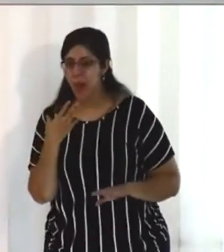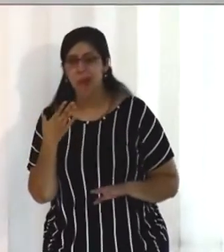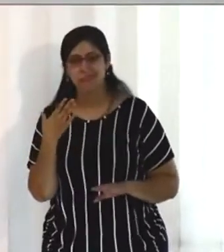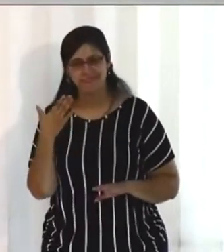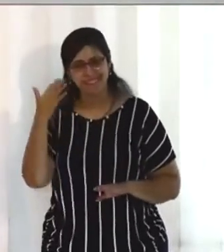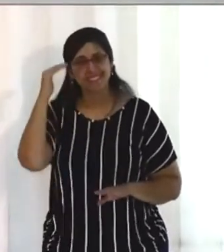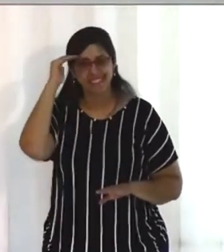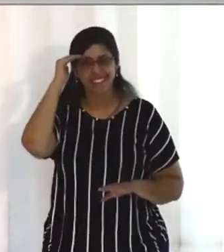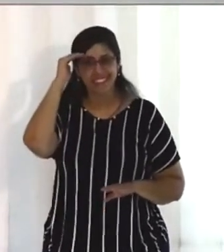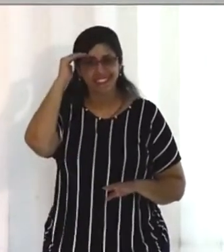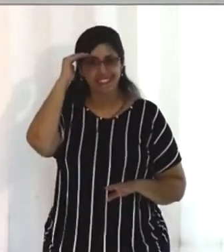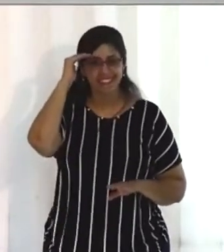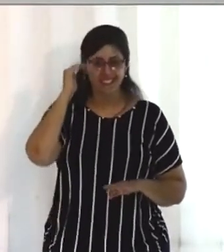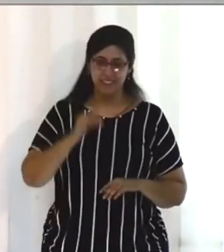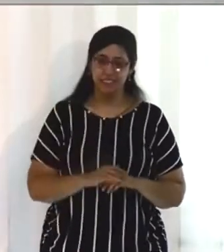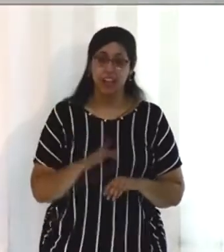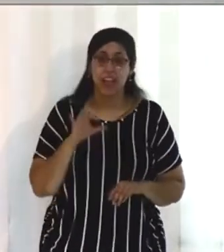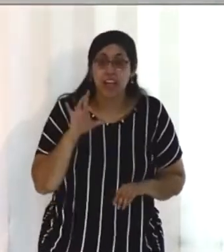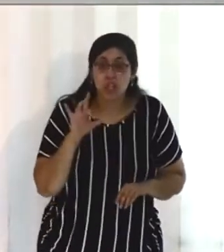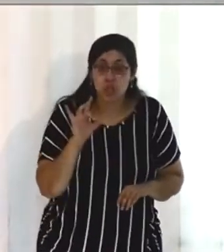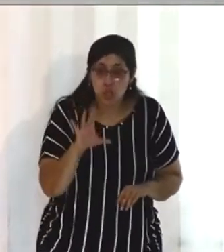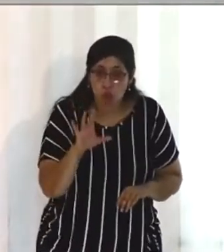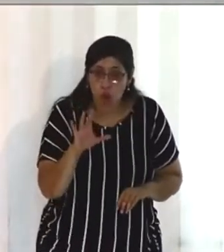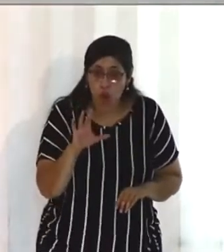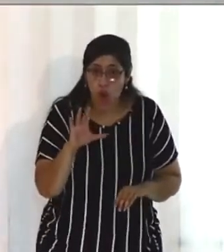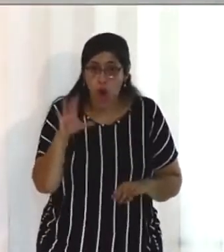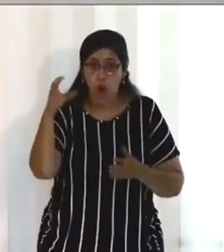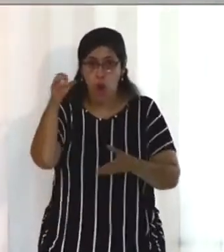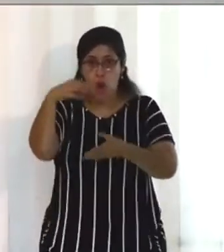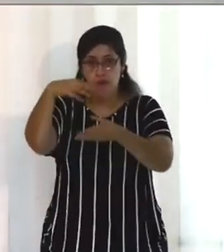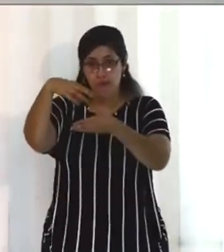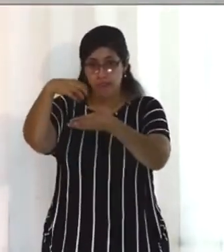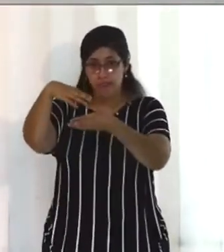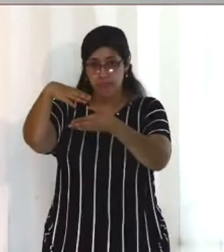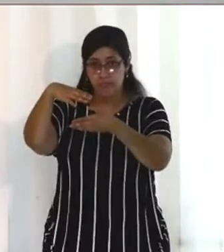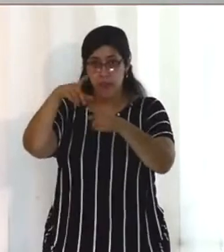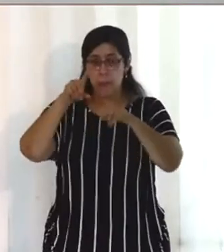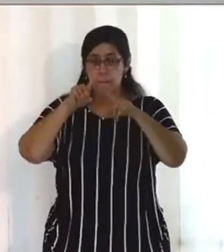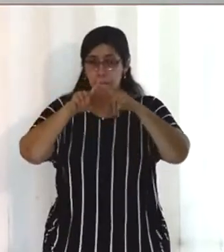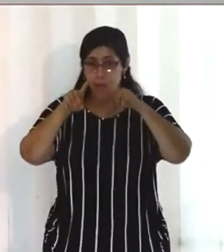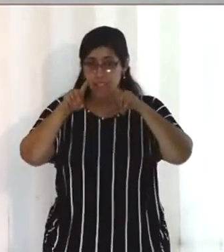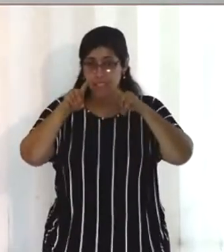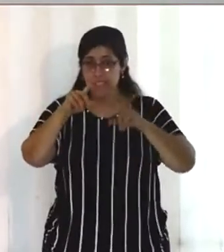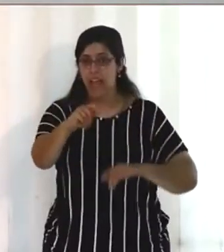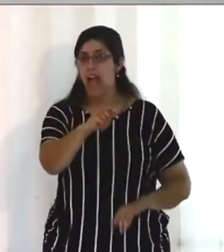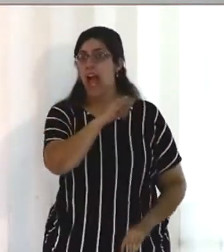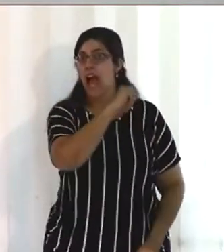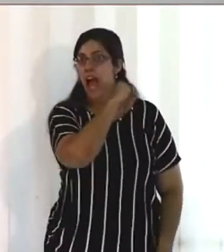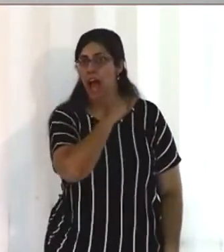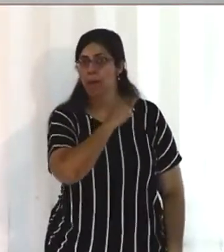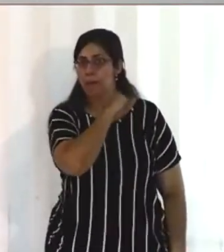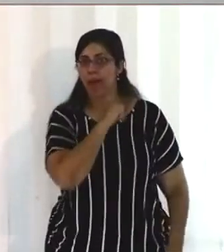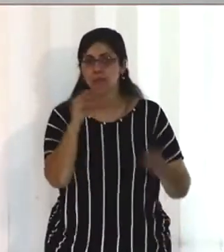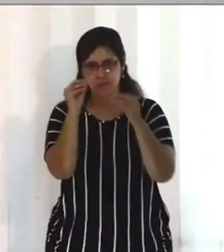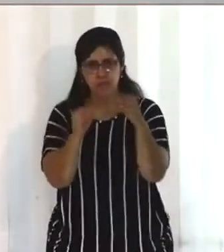foi só da oferta de Abel, mas foi de Abel. E por que é que Deus se agradou de Abel? A